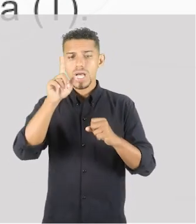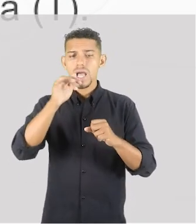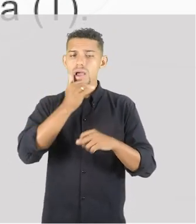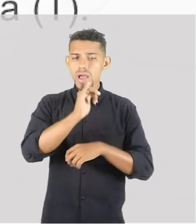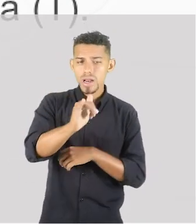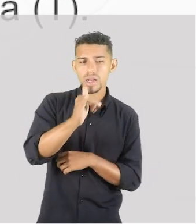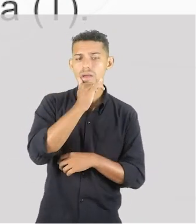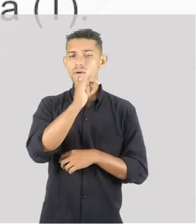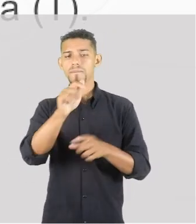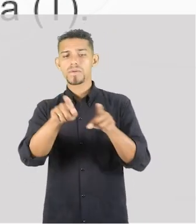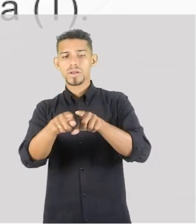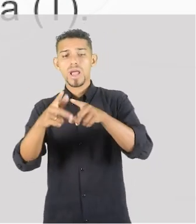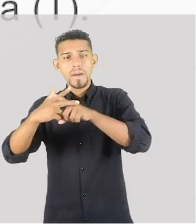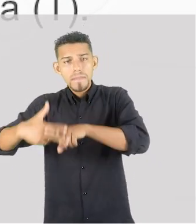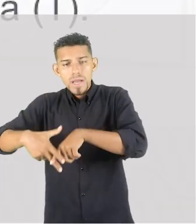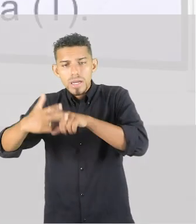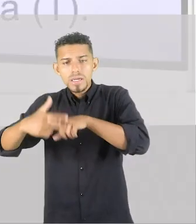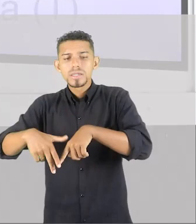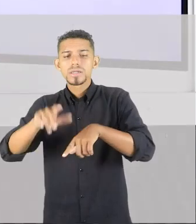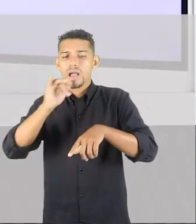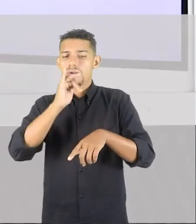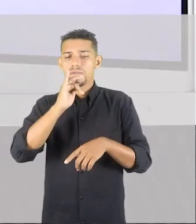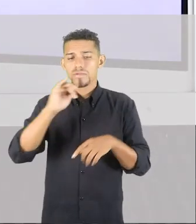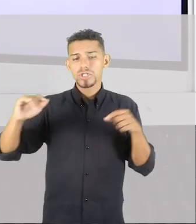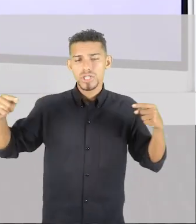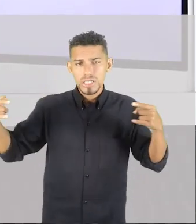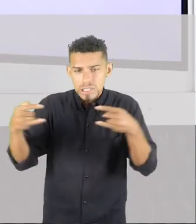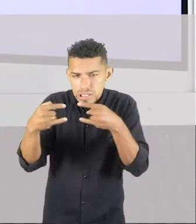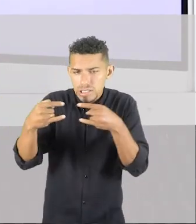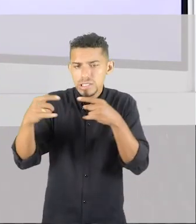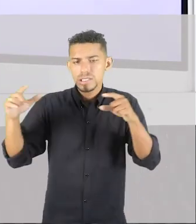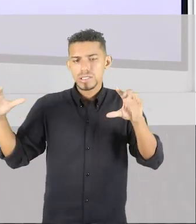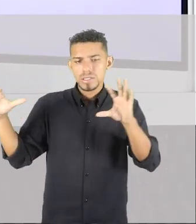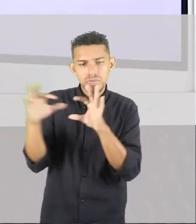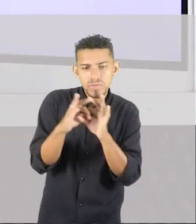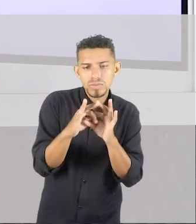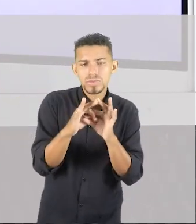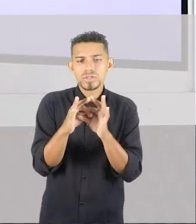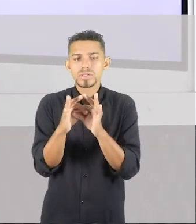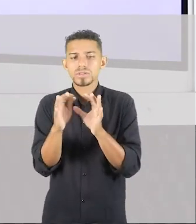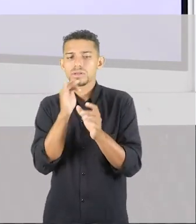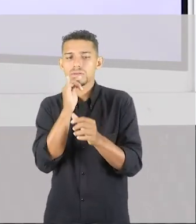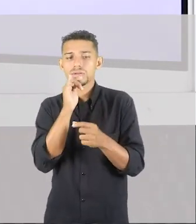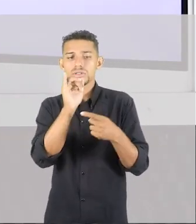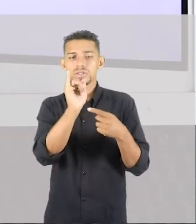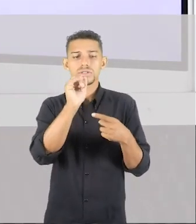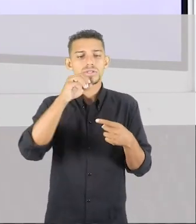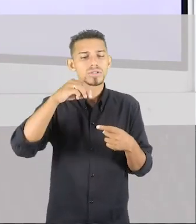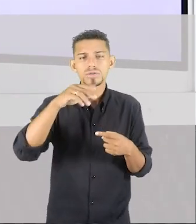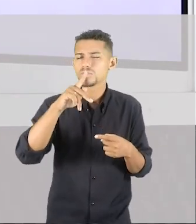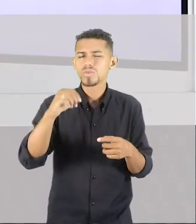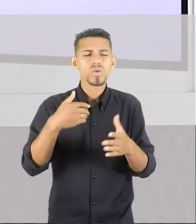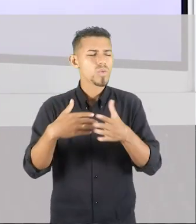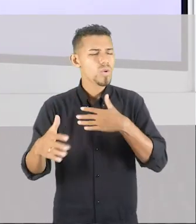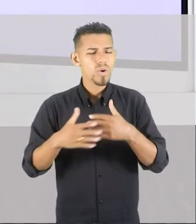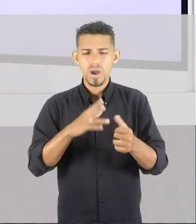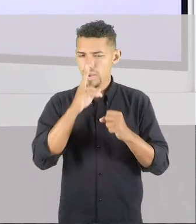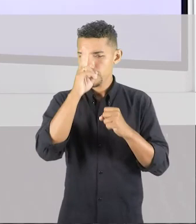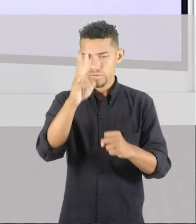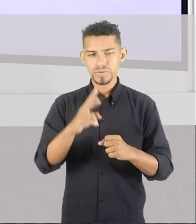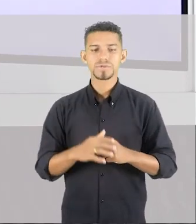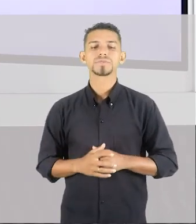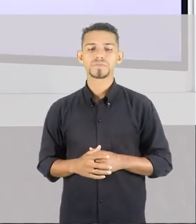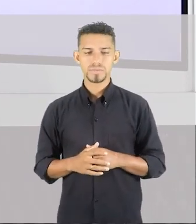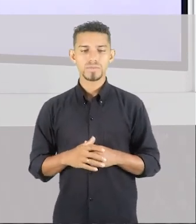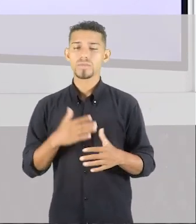força magnética, é força mecânica, é força de atrito, é empuxo, que é força também, qualquer força,